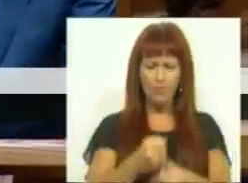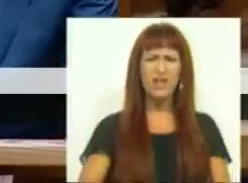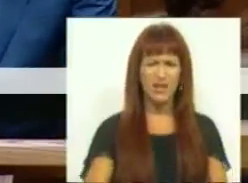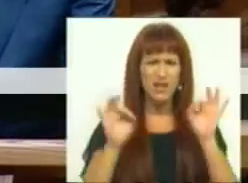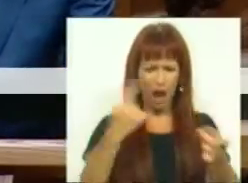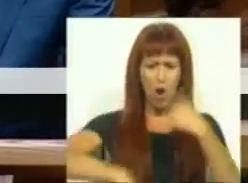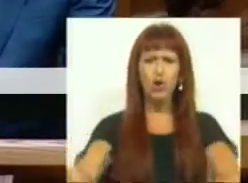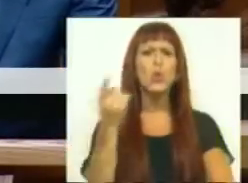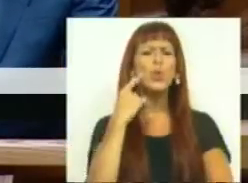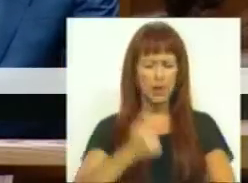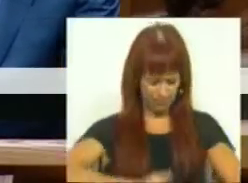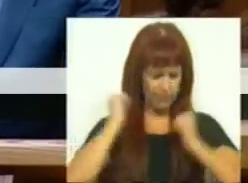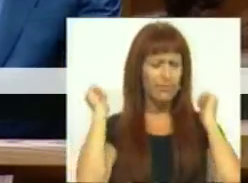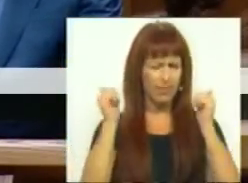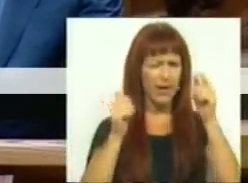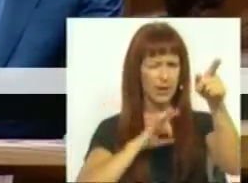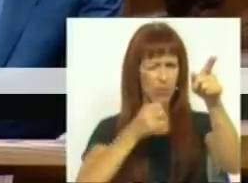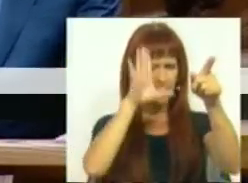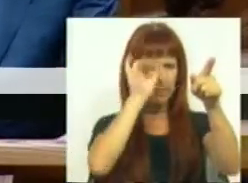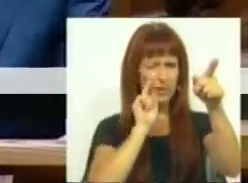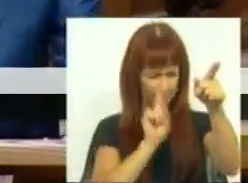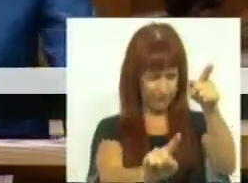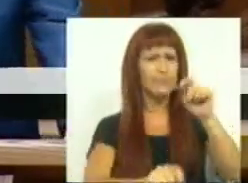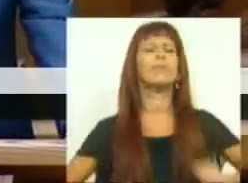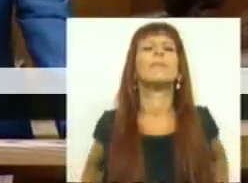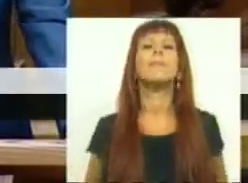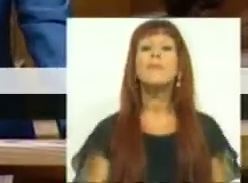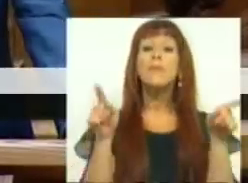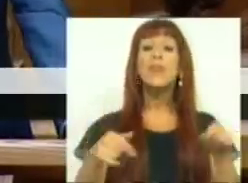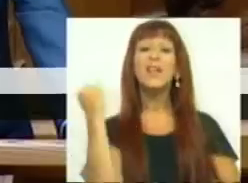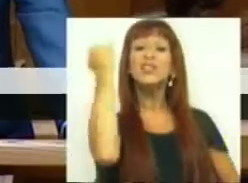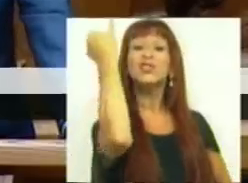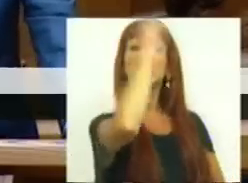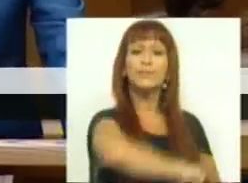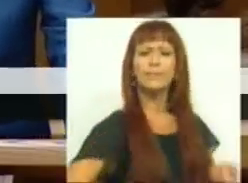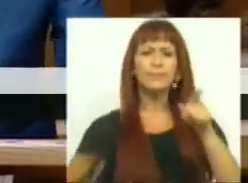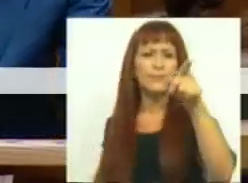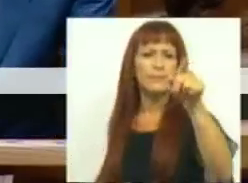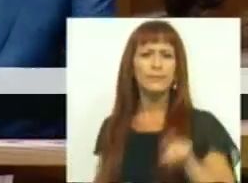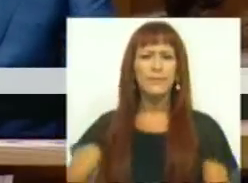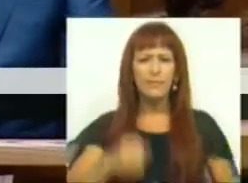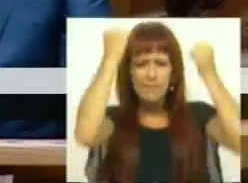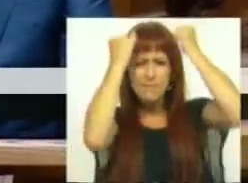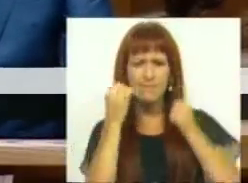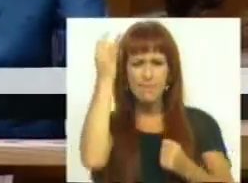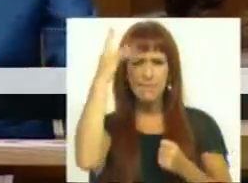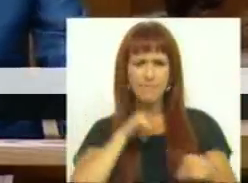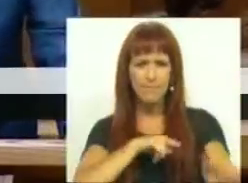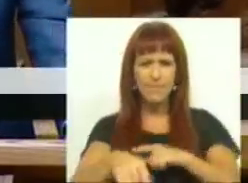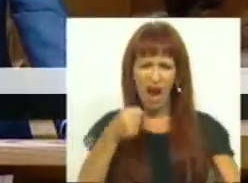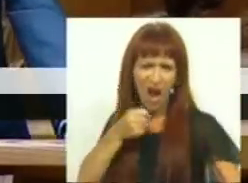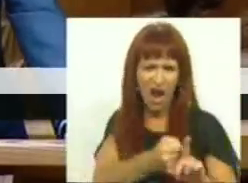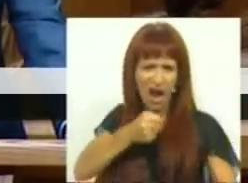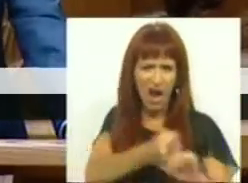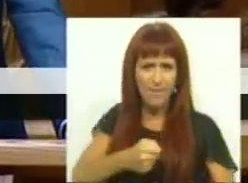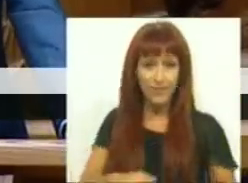como nós o conhecemos bem, Sr. Primeiro-Ministro. A hipocrisia, o logro político, o